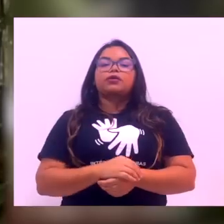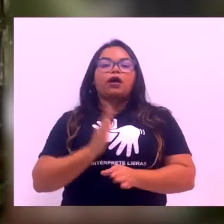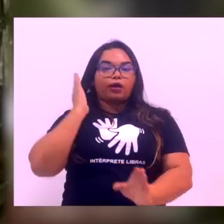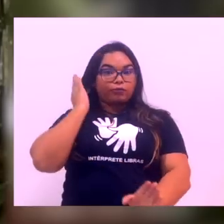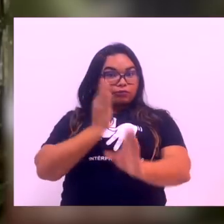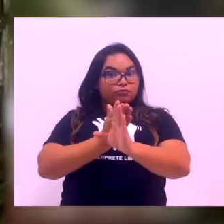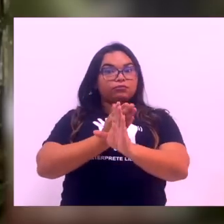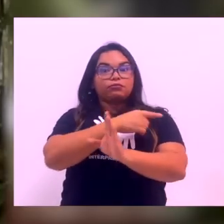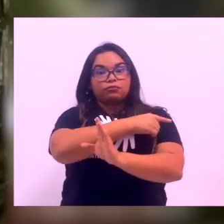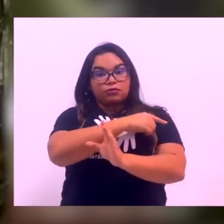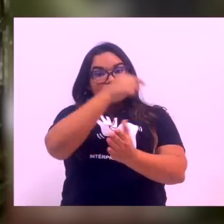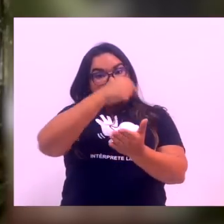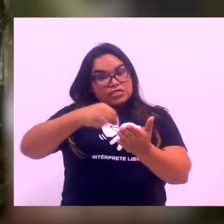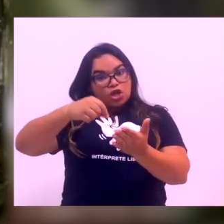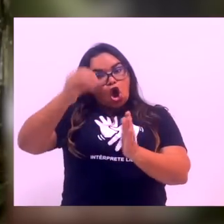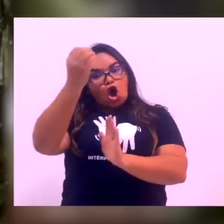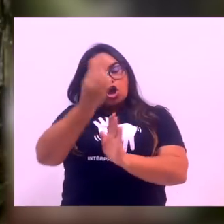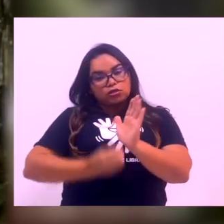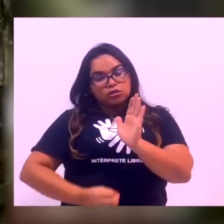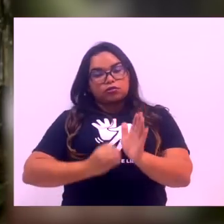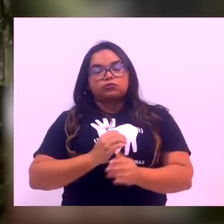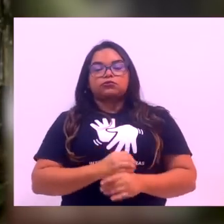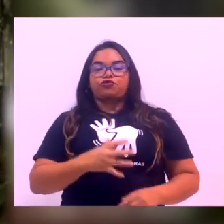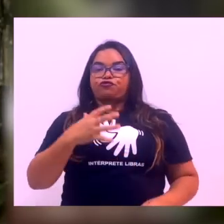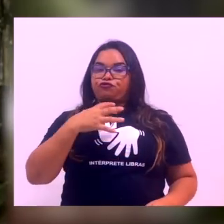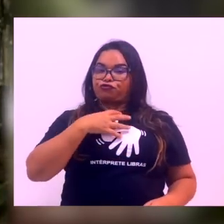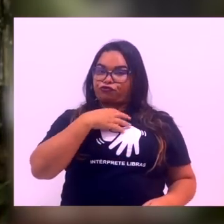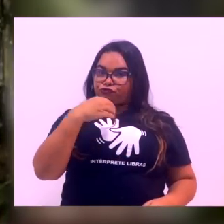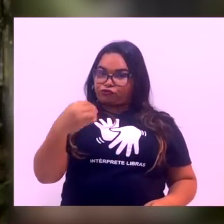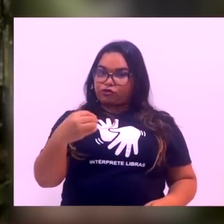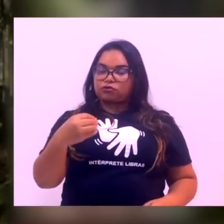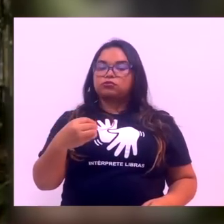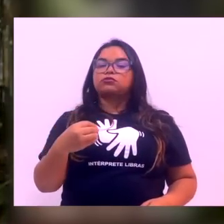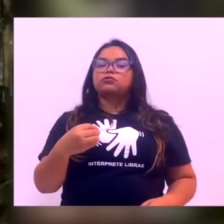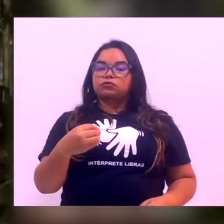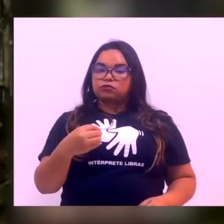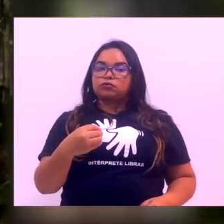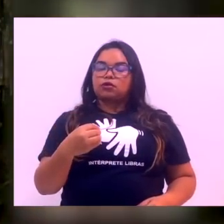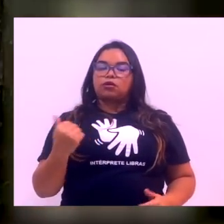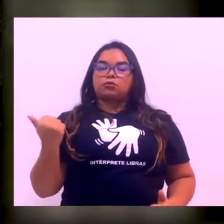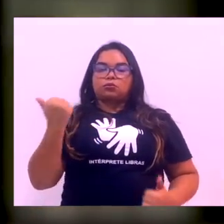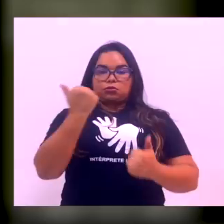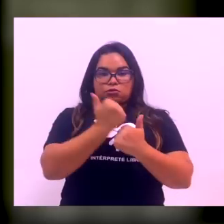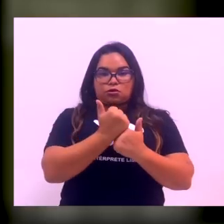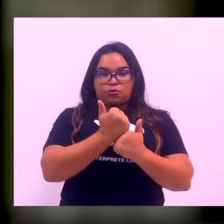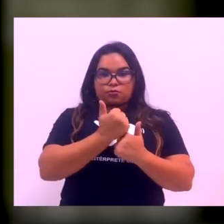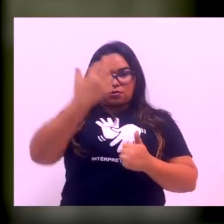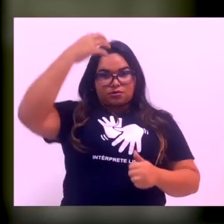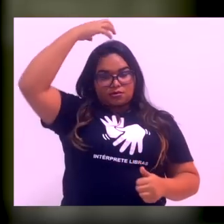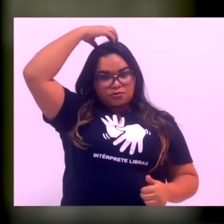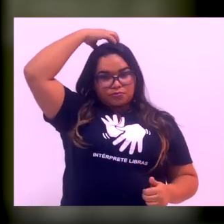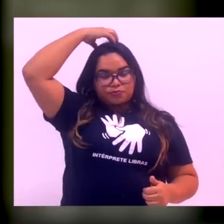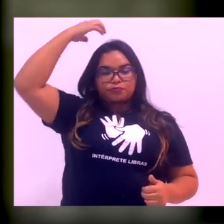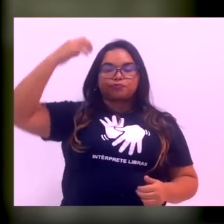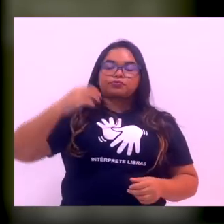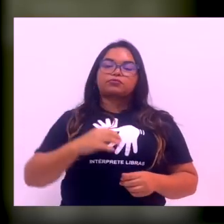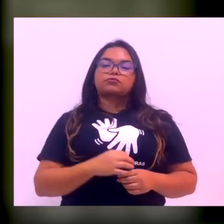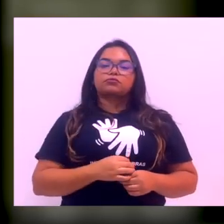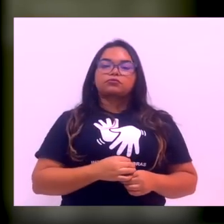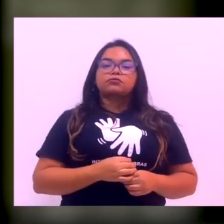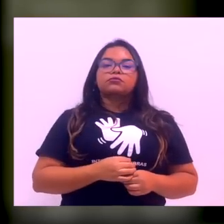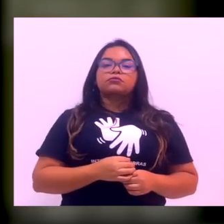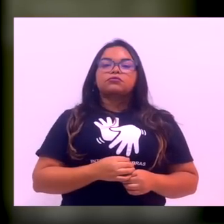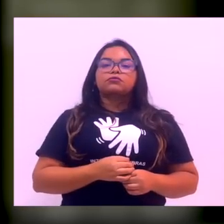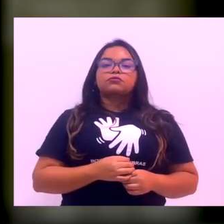ele entregou o governo a seu filho. E esta é uma inscrição que nós encontramos. E para Belsazar, o filho